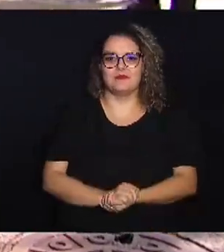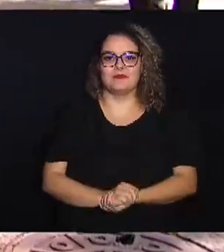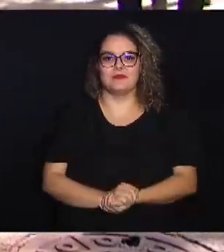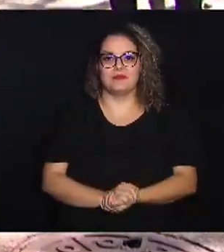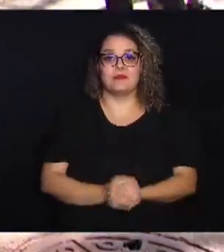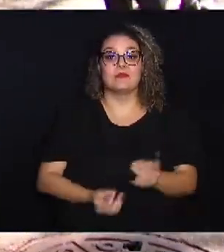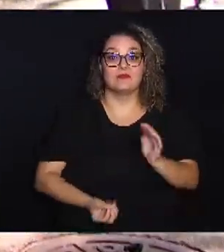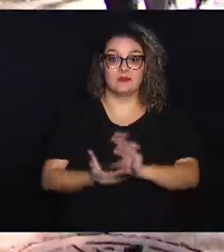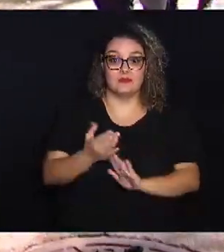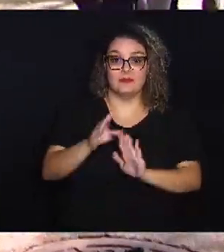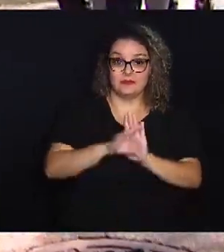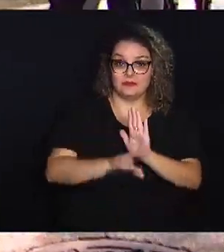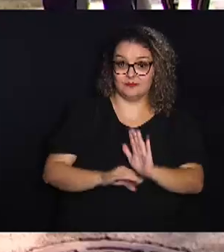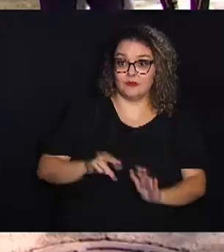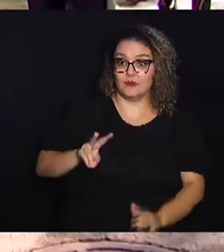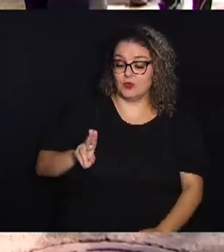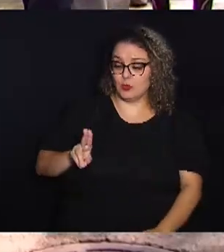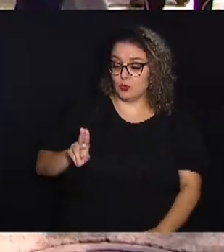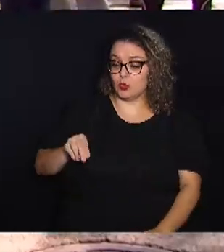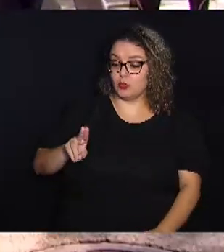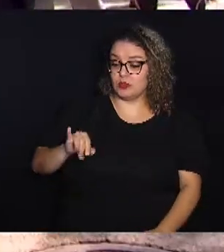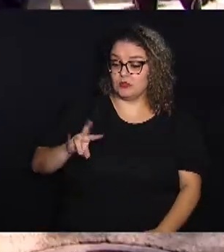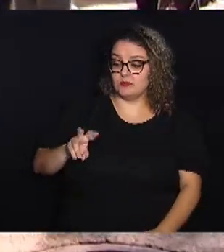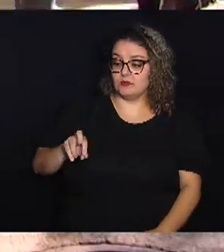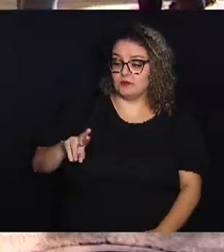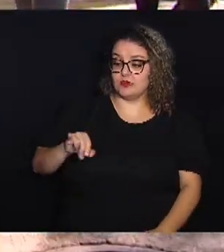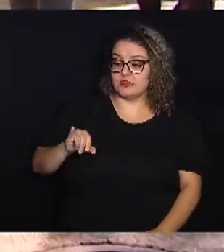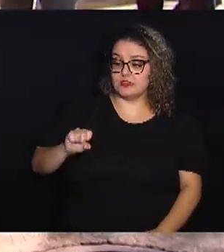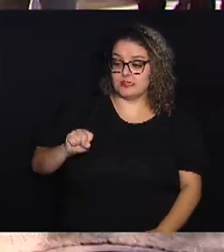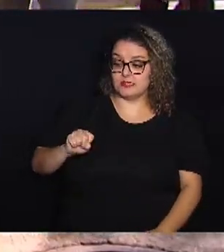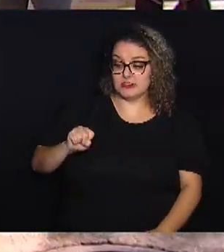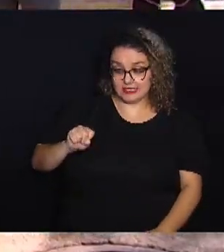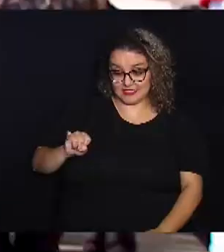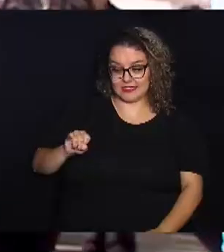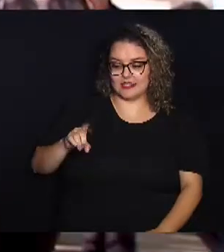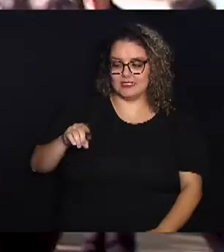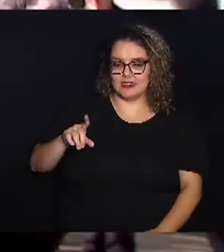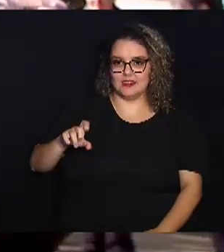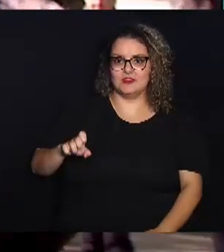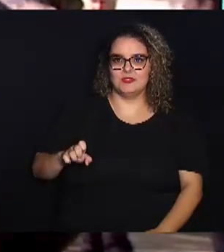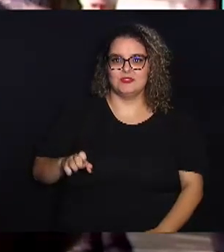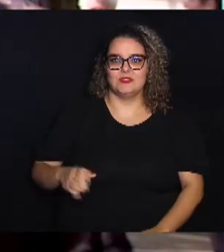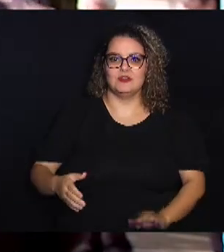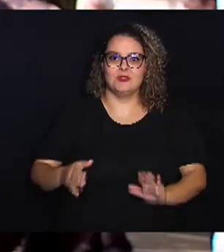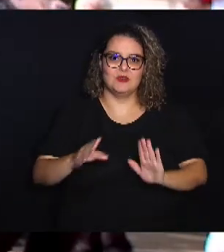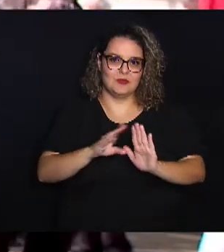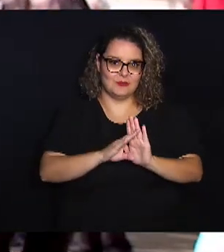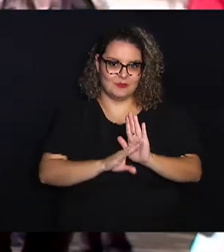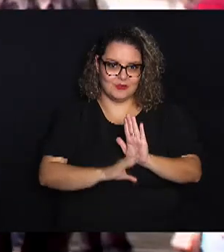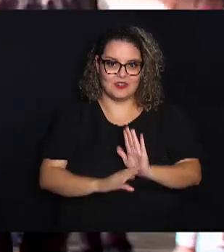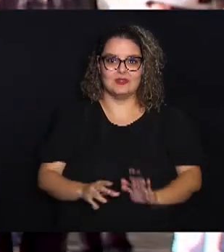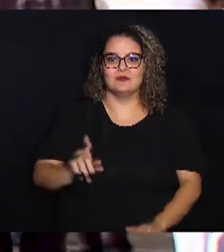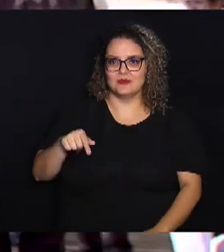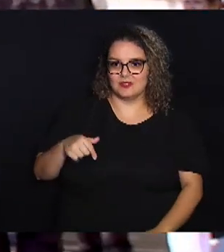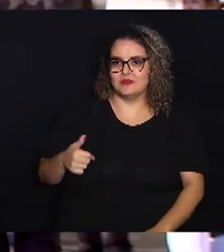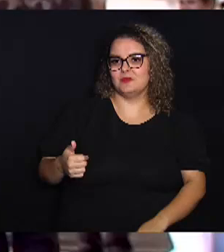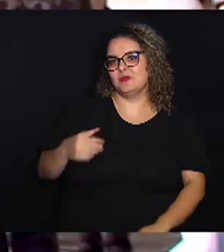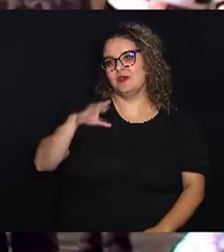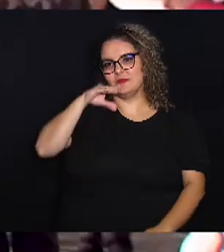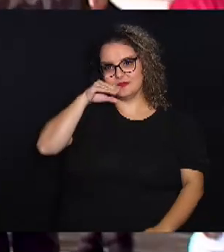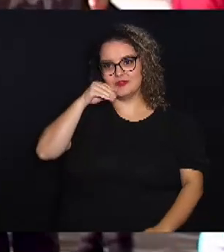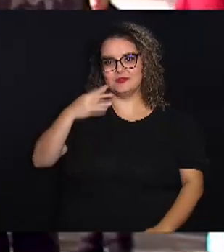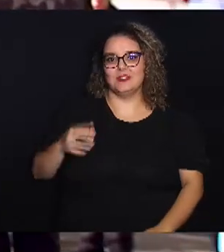programa Universidade ocorreu a partir de uma proposta da funcionária da Unicamp, Alice Helena de Daniele, mais conhecido